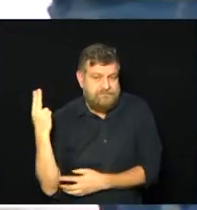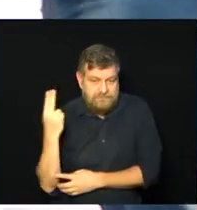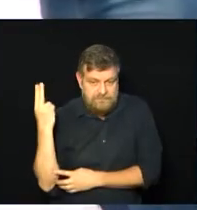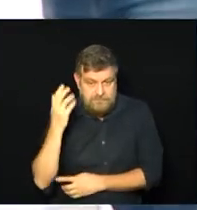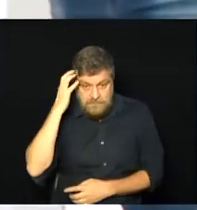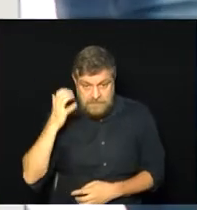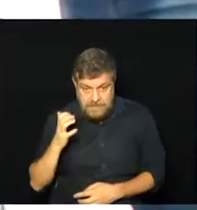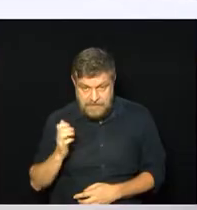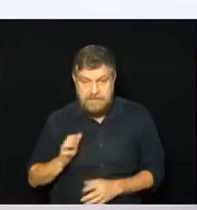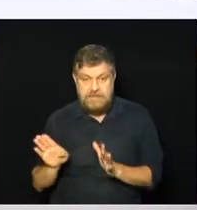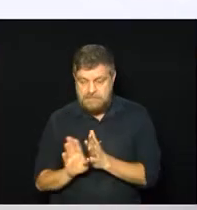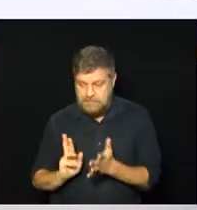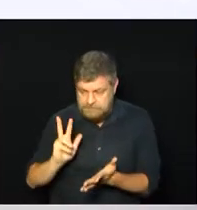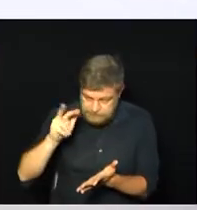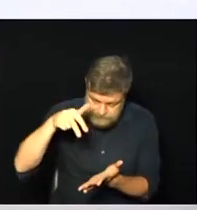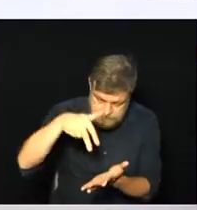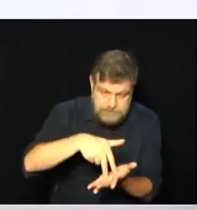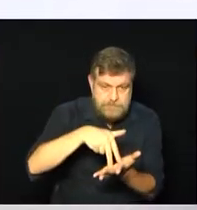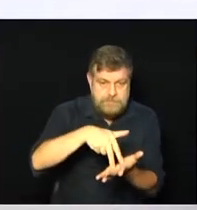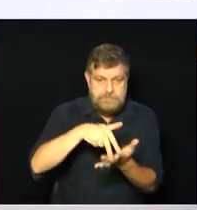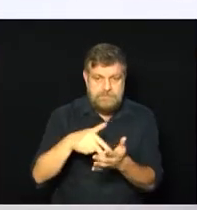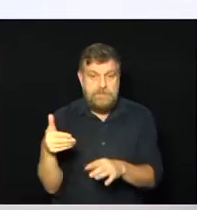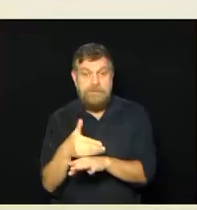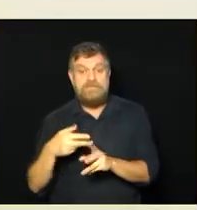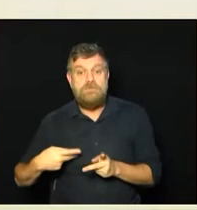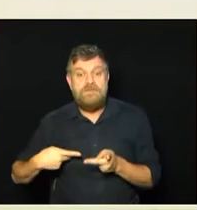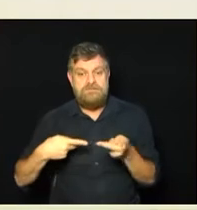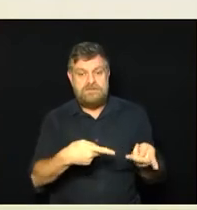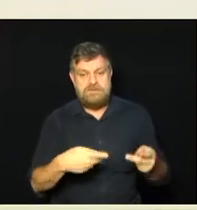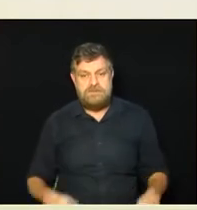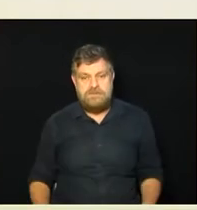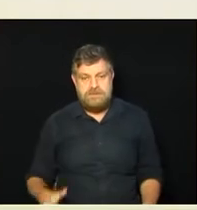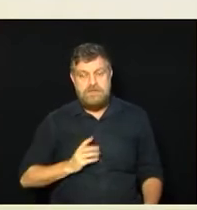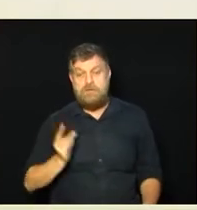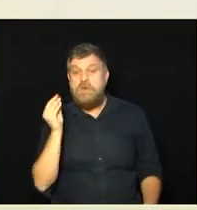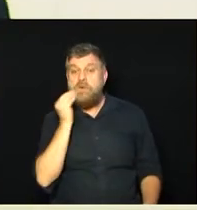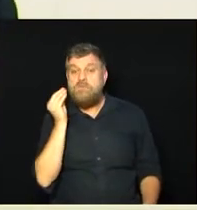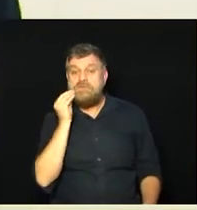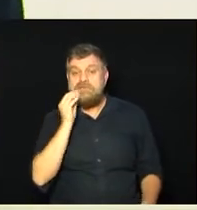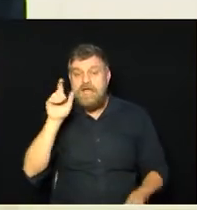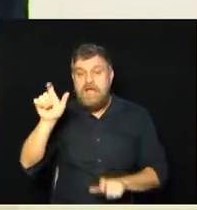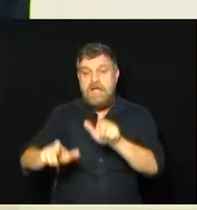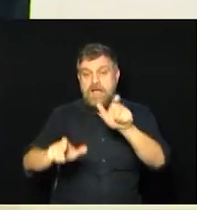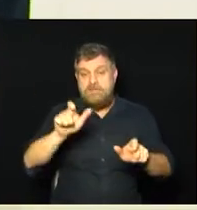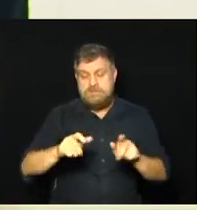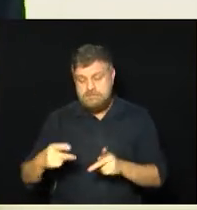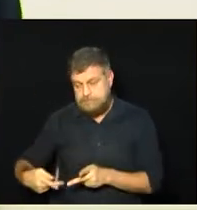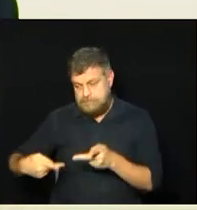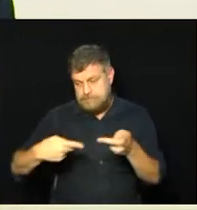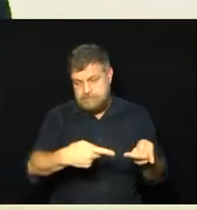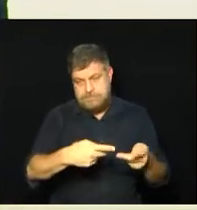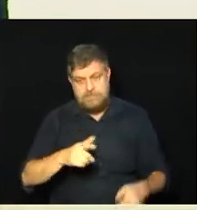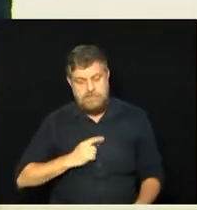vereadora Guida Calisto também fez parte da visita. Se tem uma oportunidade dos parlamentares estarem vindo aqui,